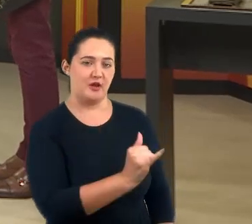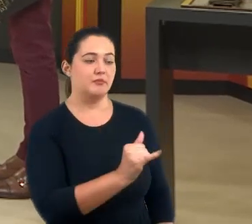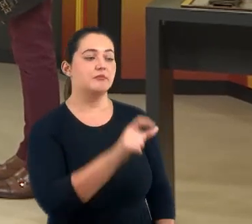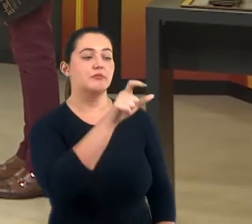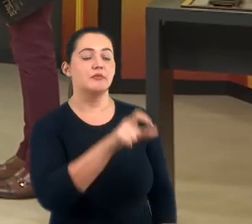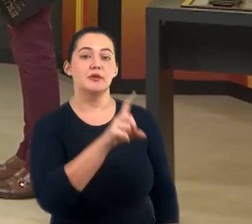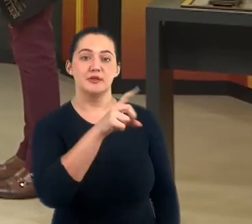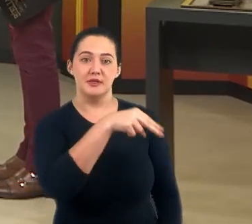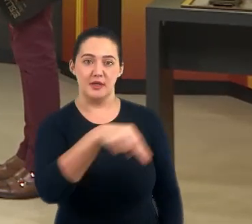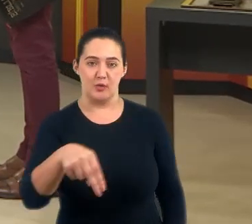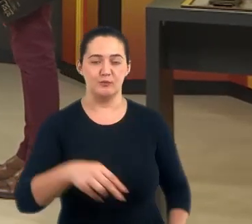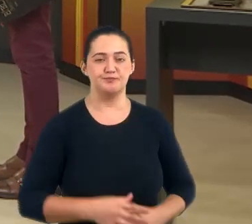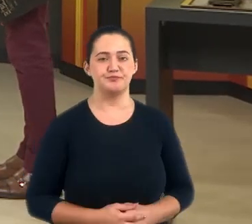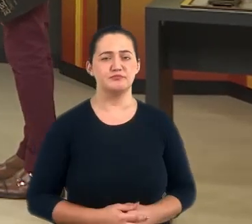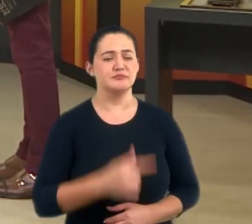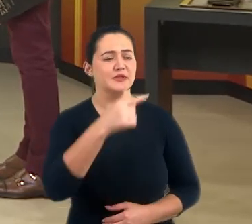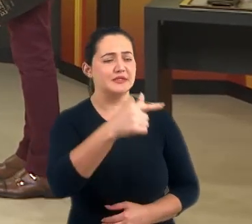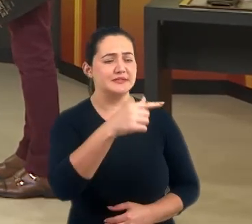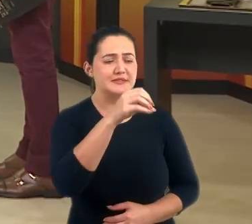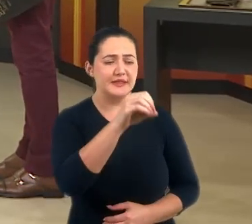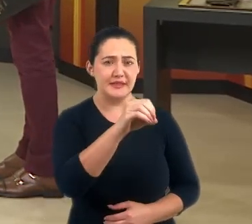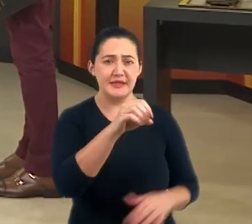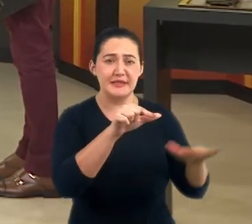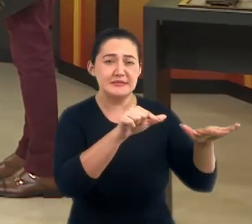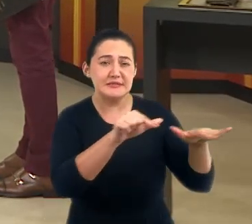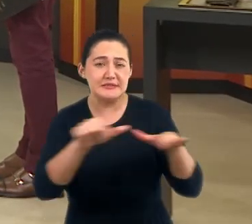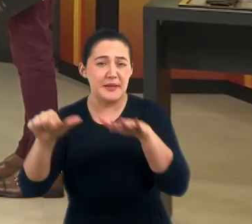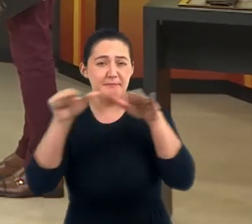assim: 70 semanas estão